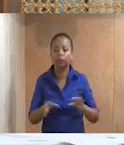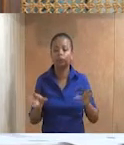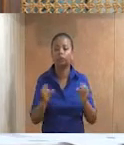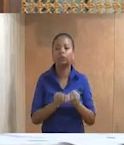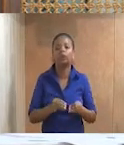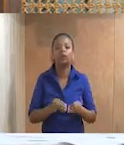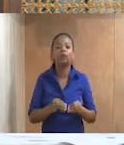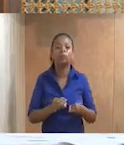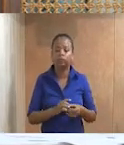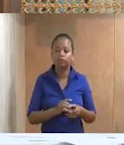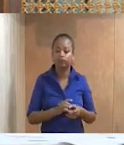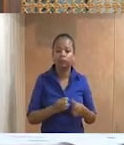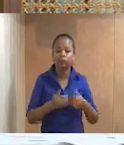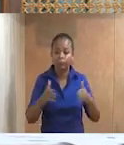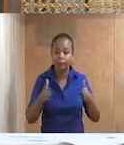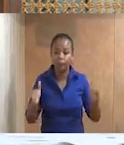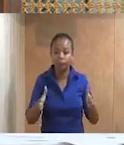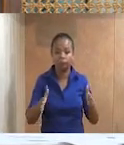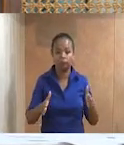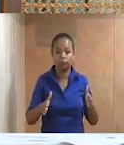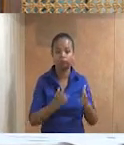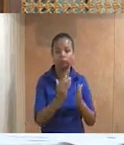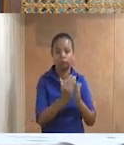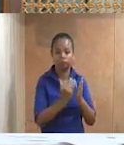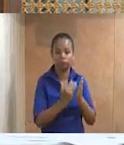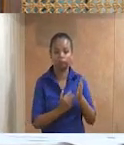está aberta em bloco.